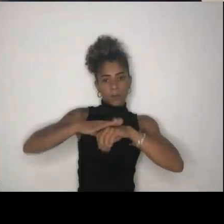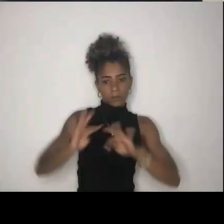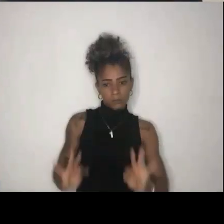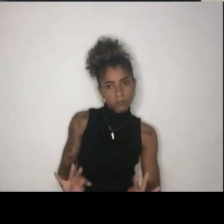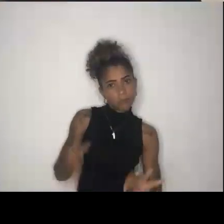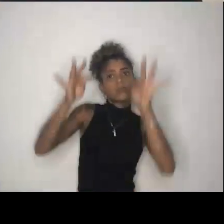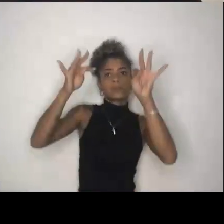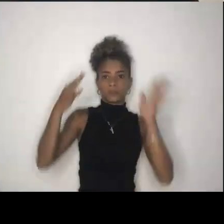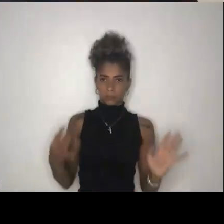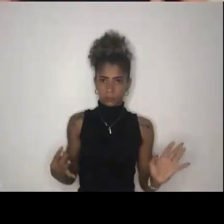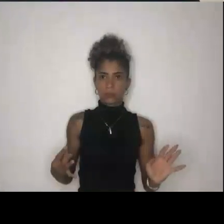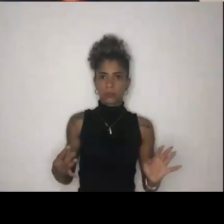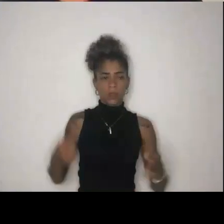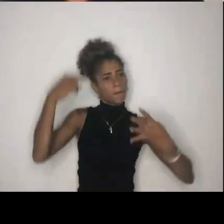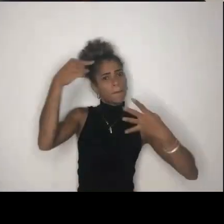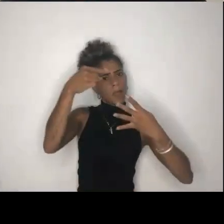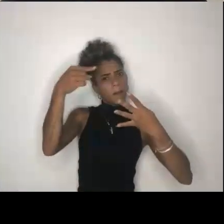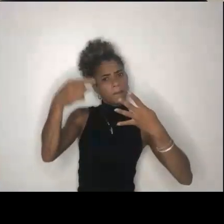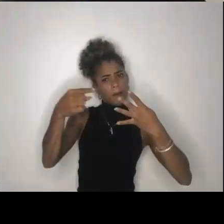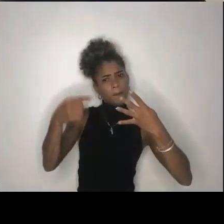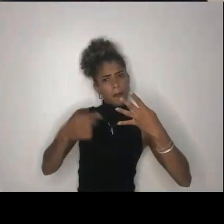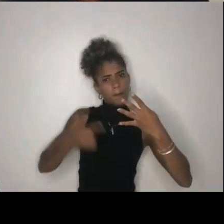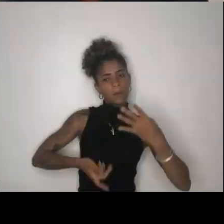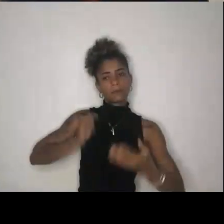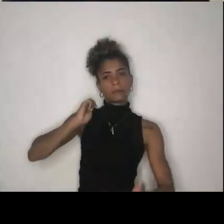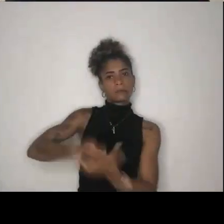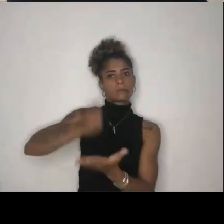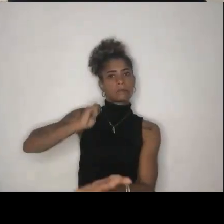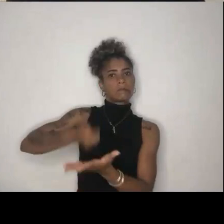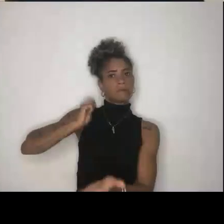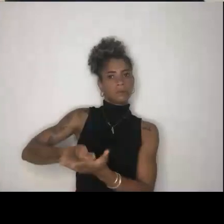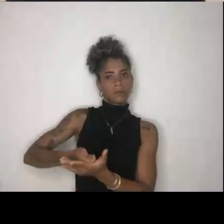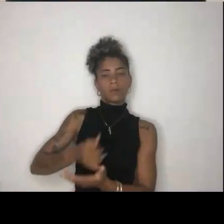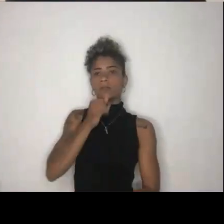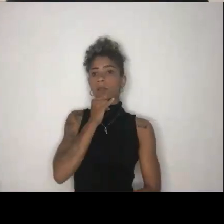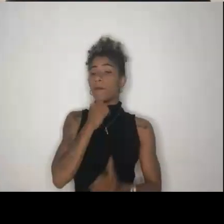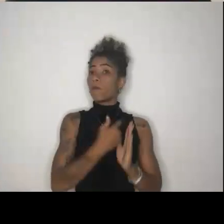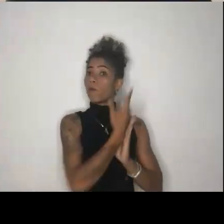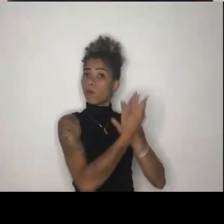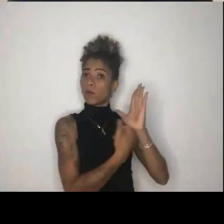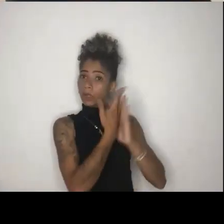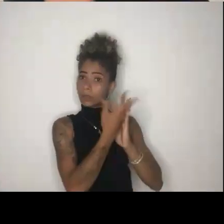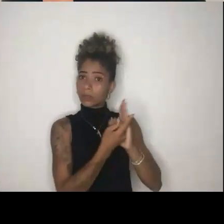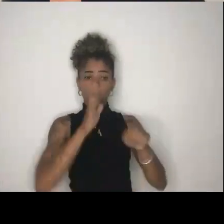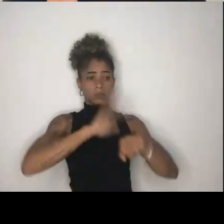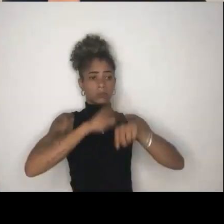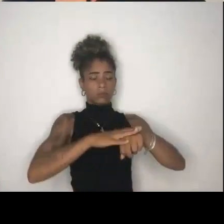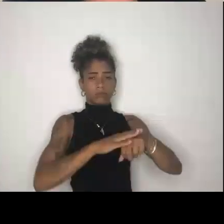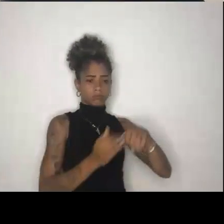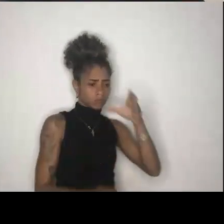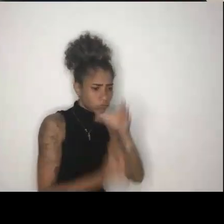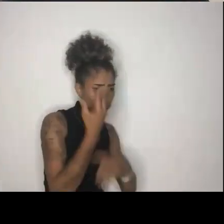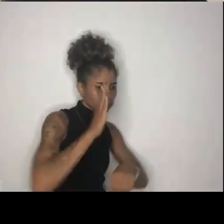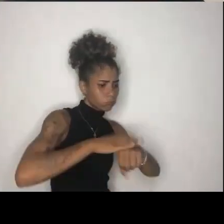os elementos que são manufaturados né e o desenho ele é um elemento manufaturado ele feito à mão eu acho que a liberdade